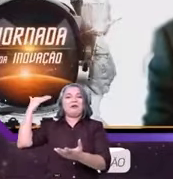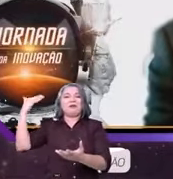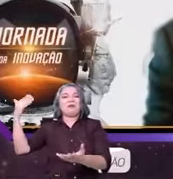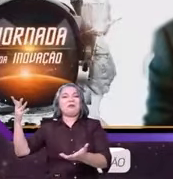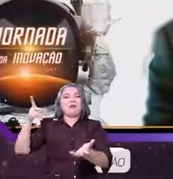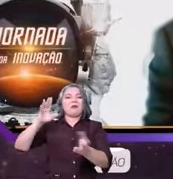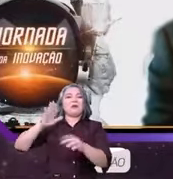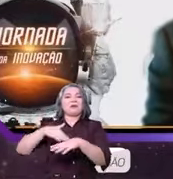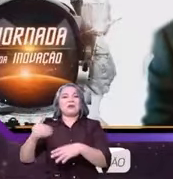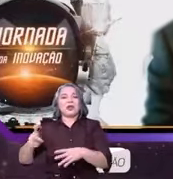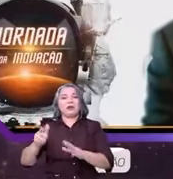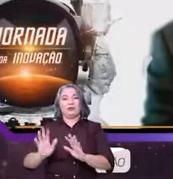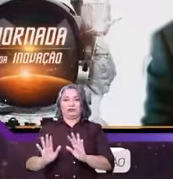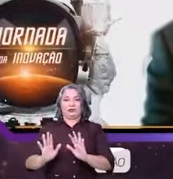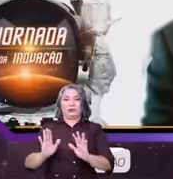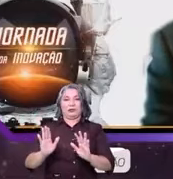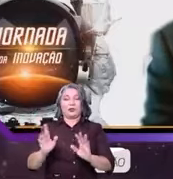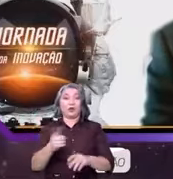Nós vivemos